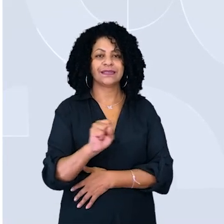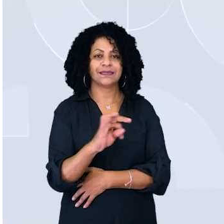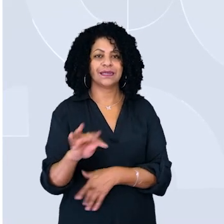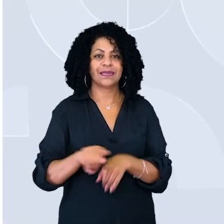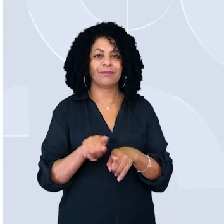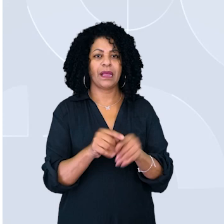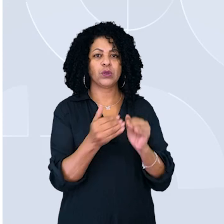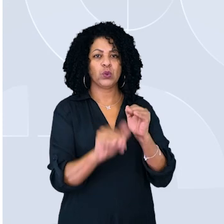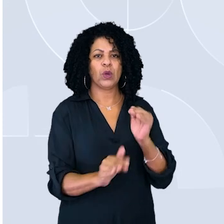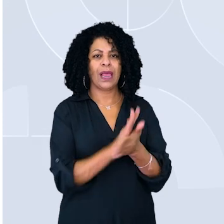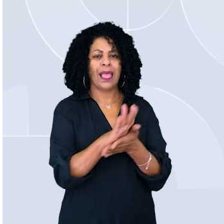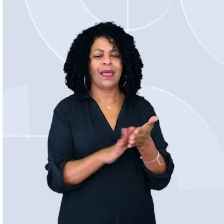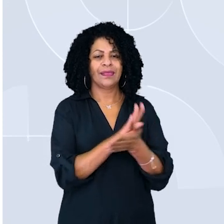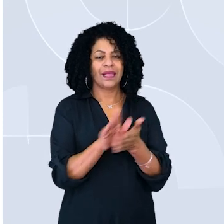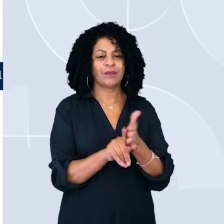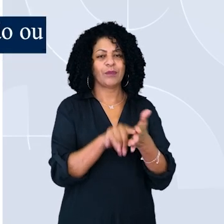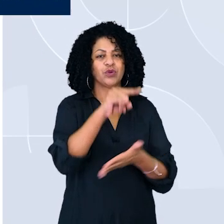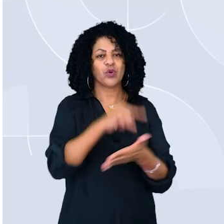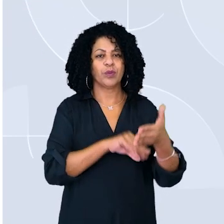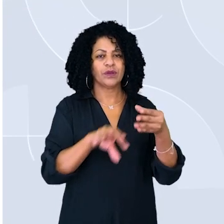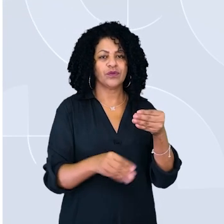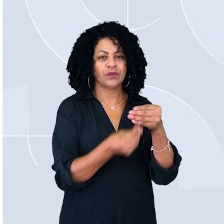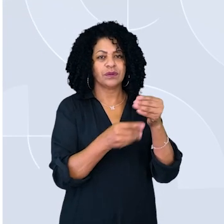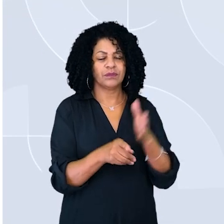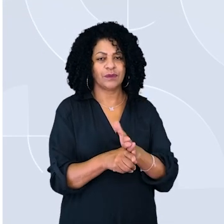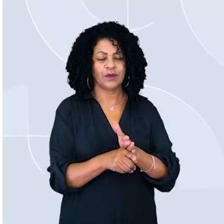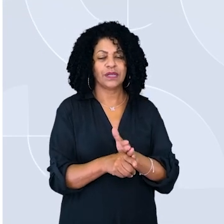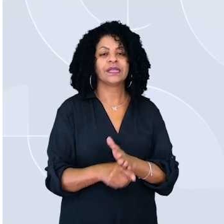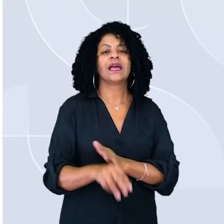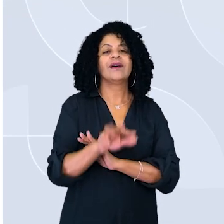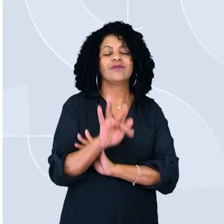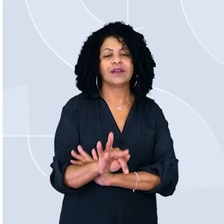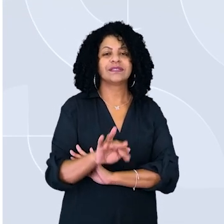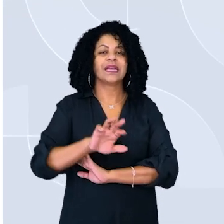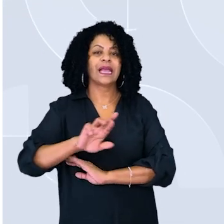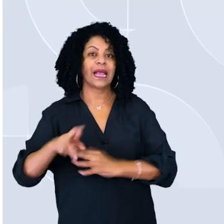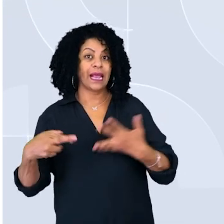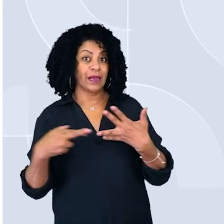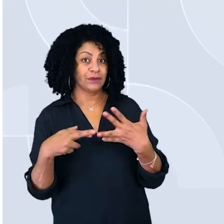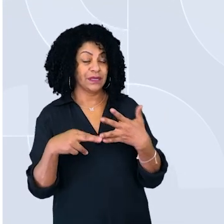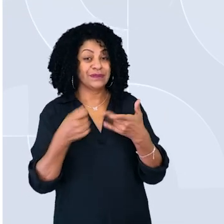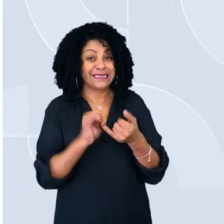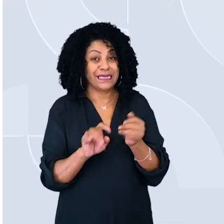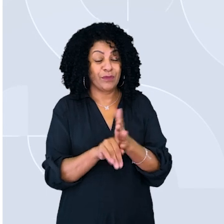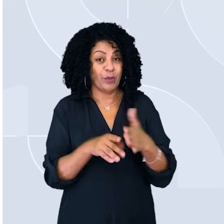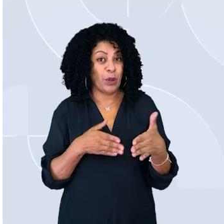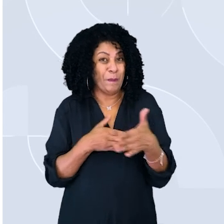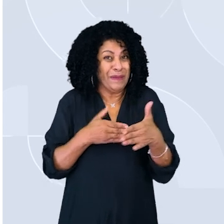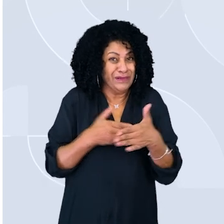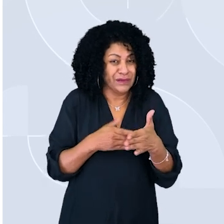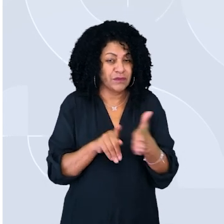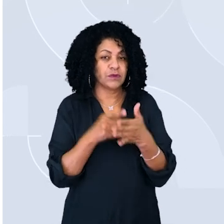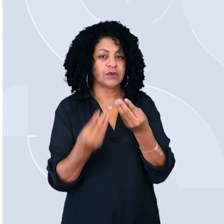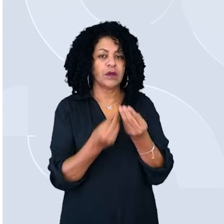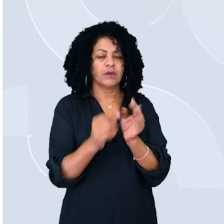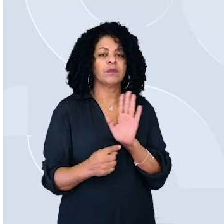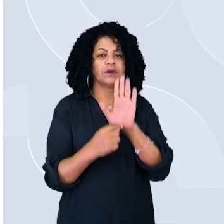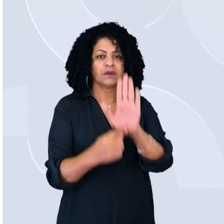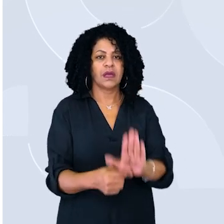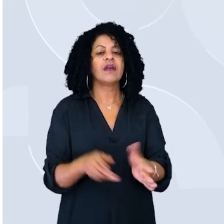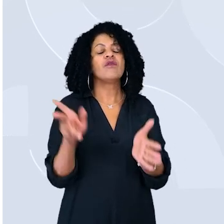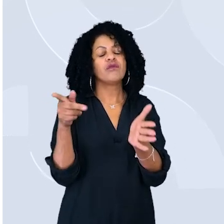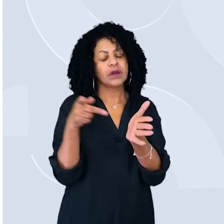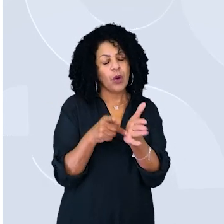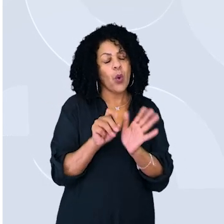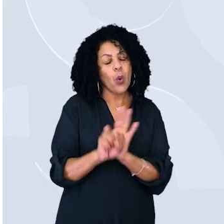TST impede a parte de juntar os documentos na fase recursal, a não ser que algo tenha impedido a apresentação ou que se trate